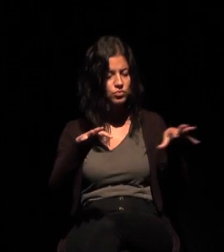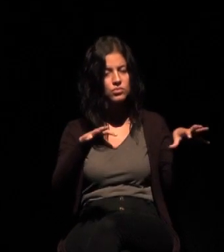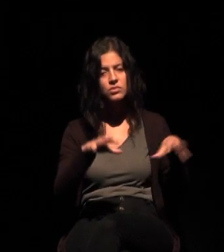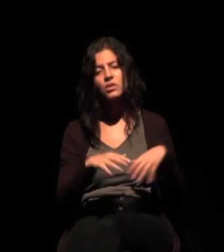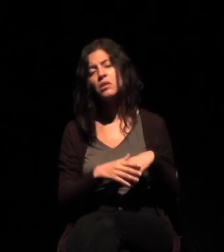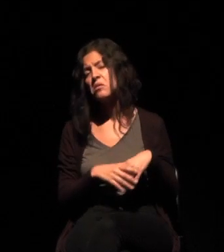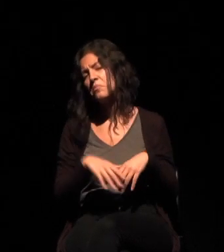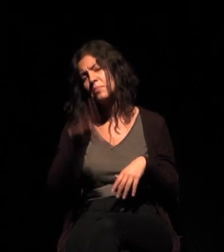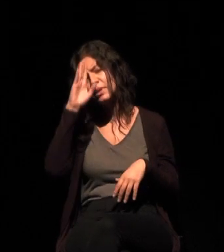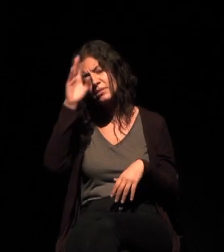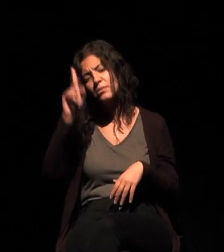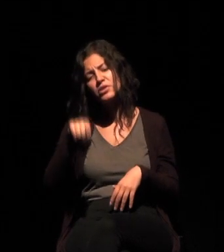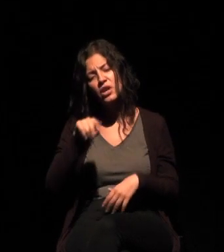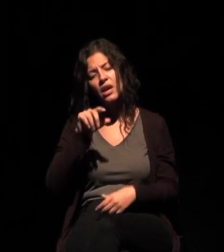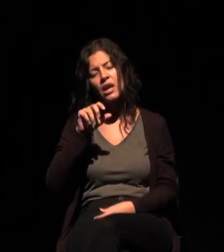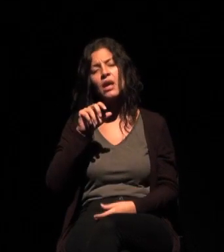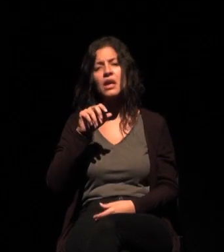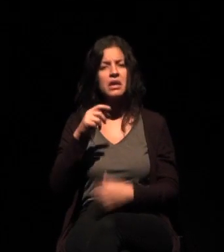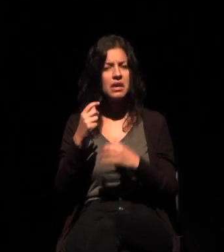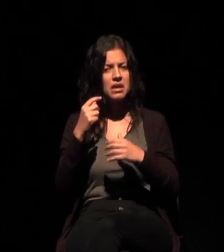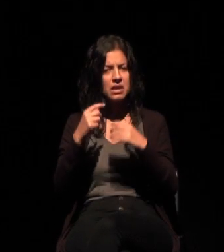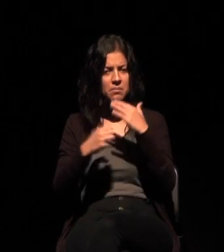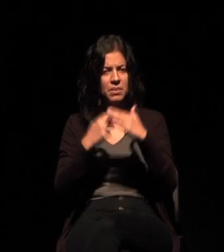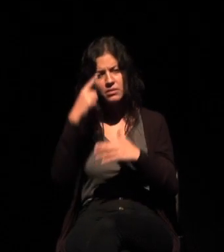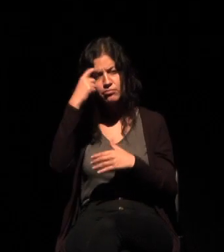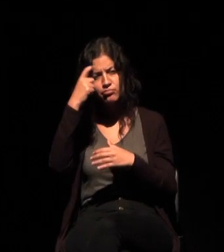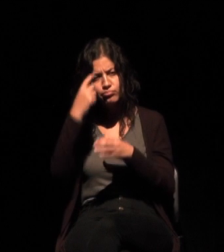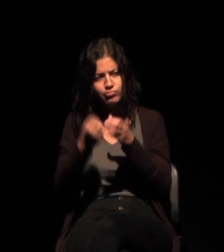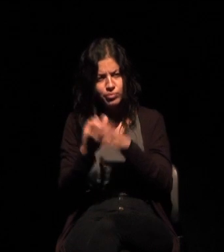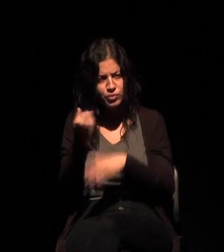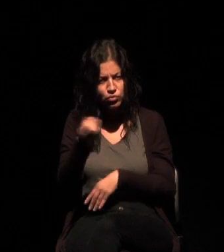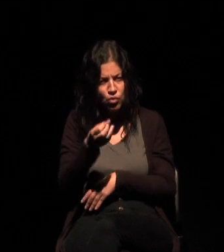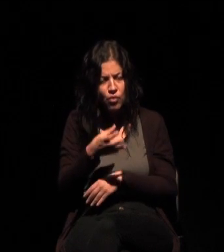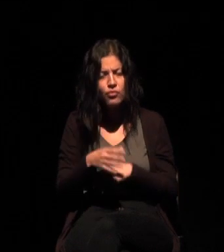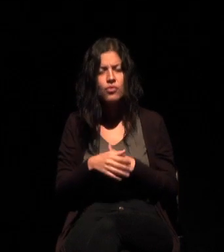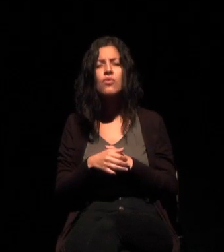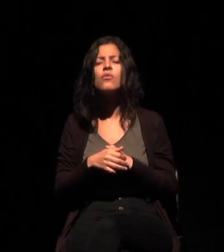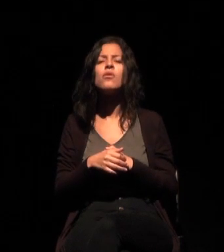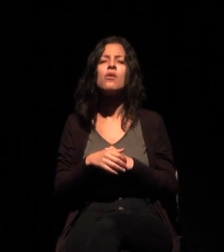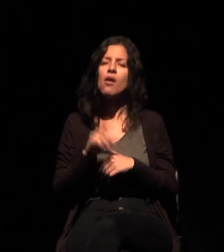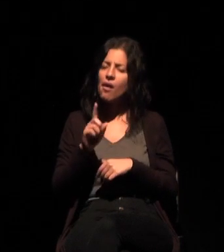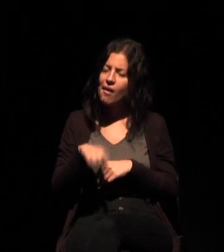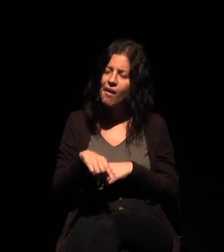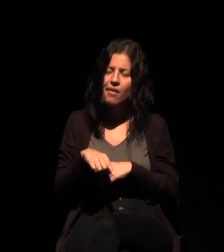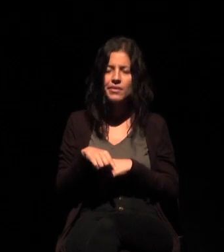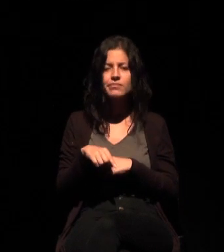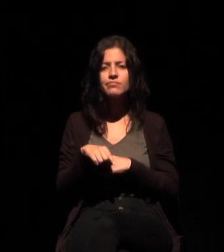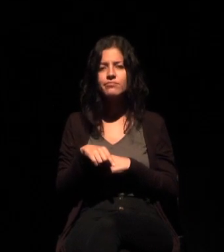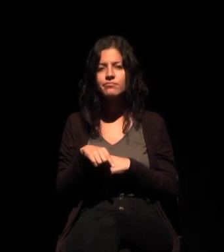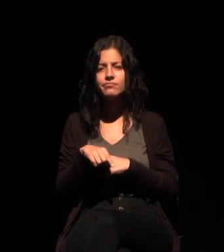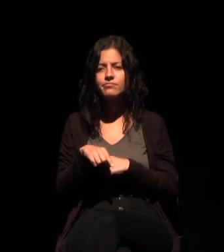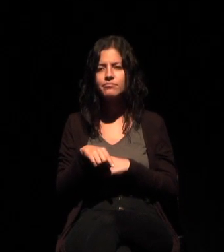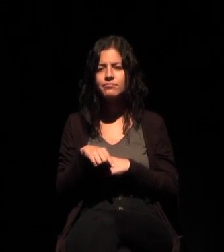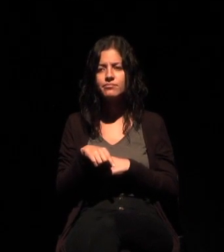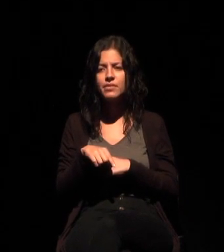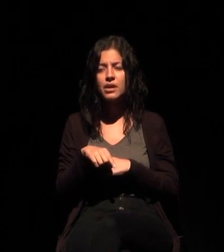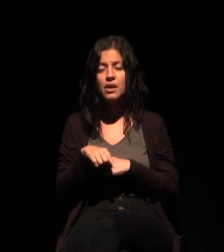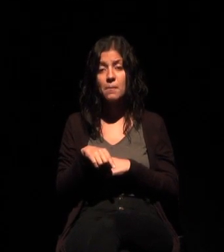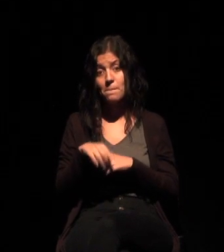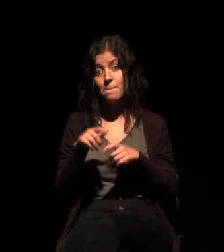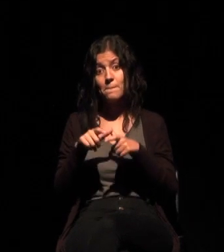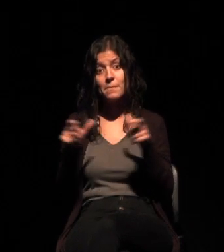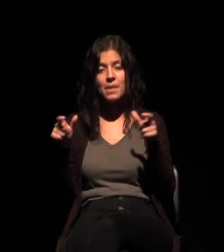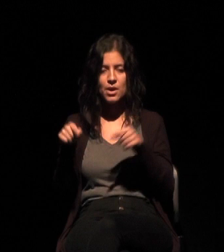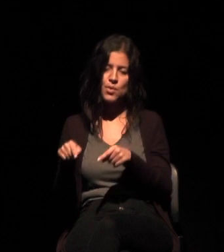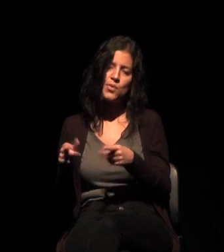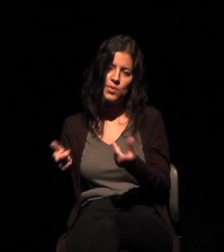startups é o nosso é o nosso grande é o é maior dimensão é não estar top e